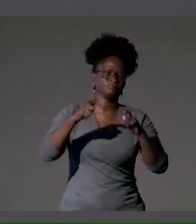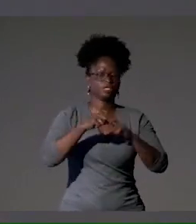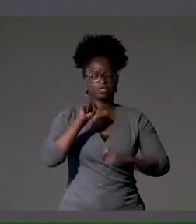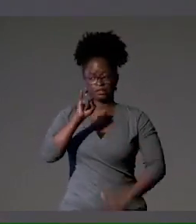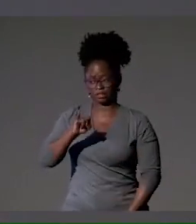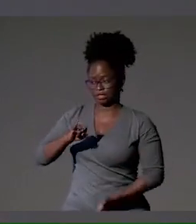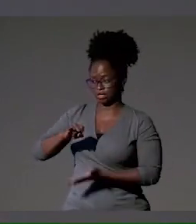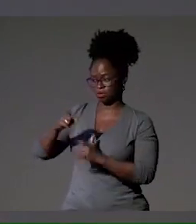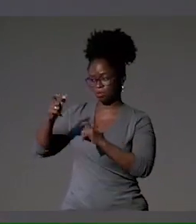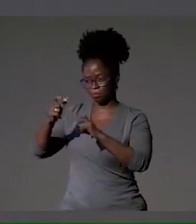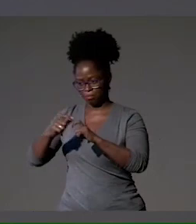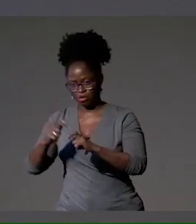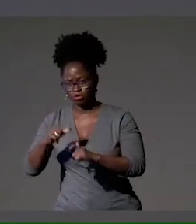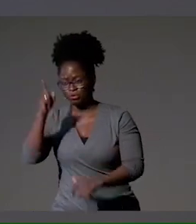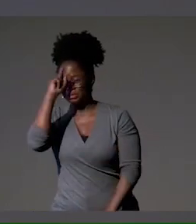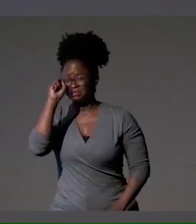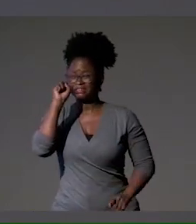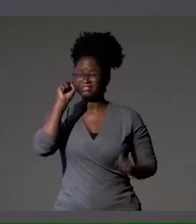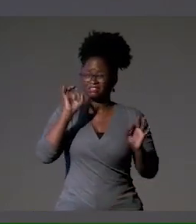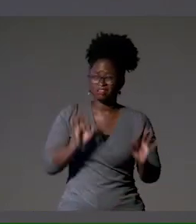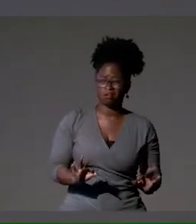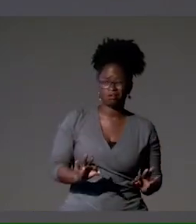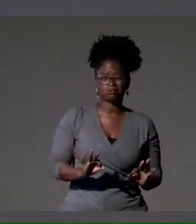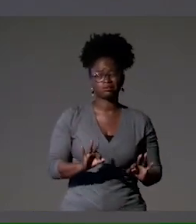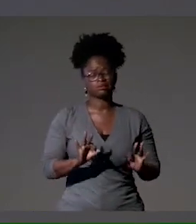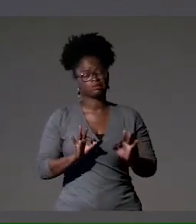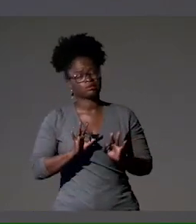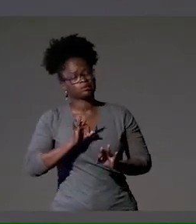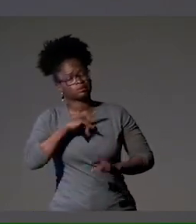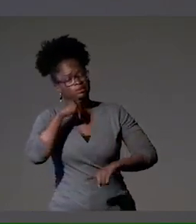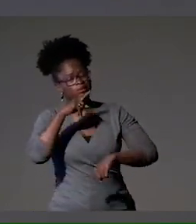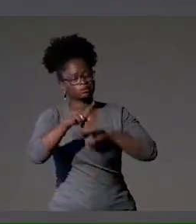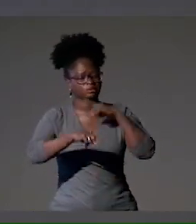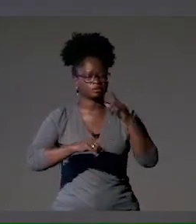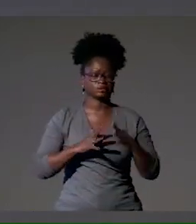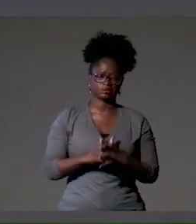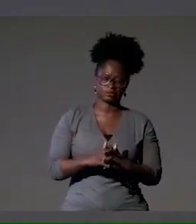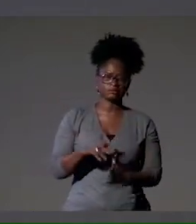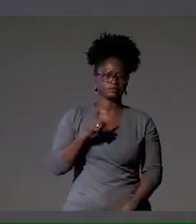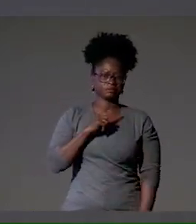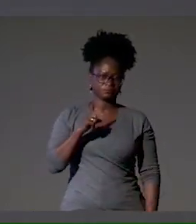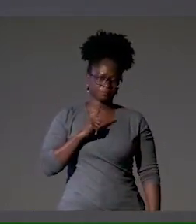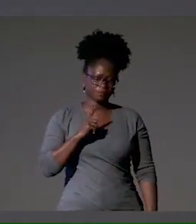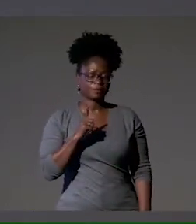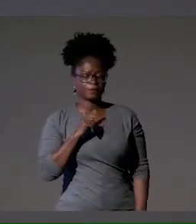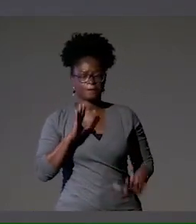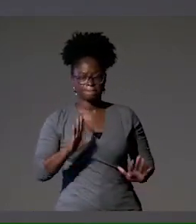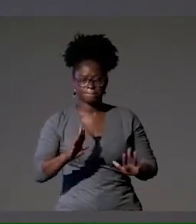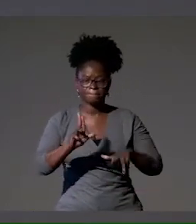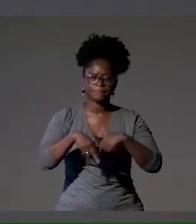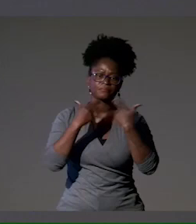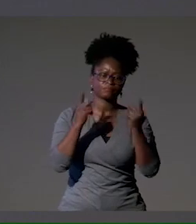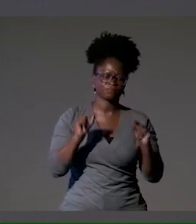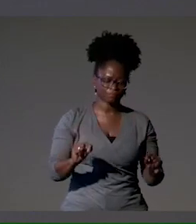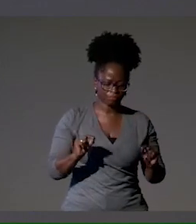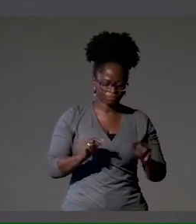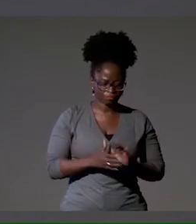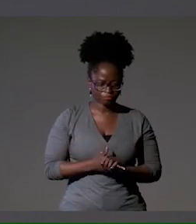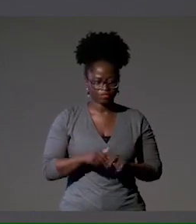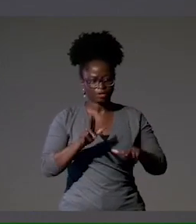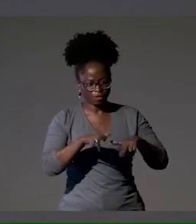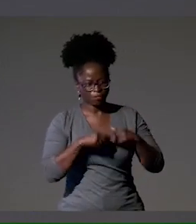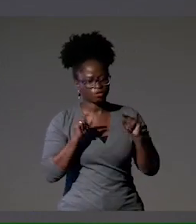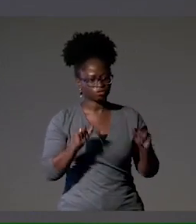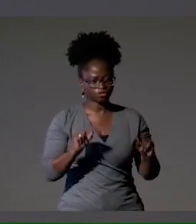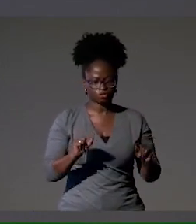médico prescrever, você não sabe se está fazendo uma coisa certa ou errada. É muito confusa a situação da melatonina. Mas é confuso também por conta